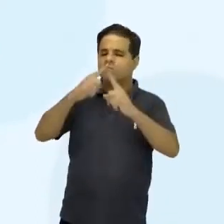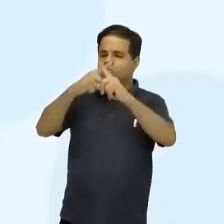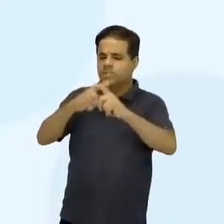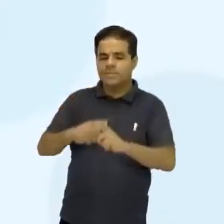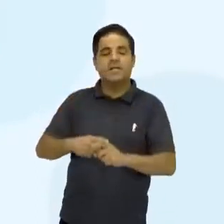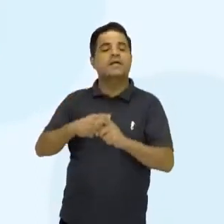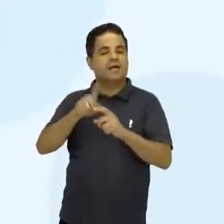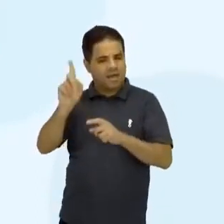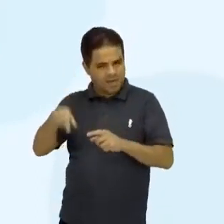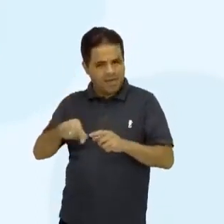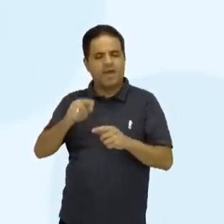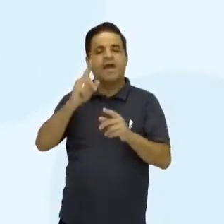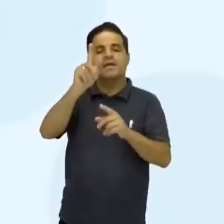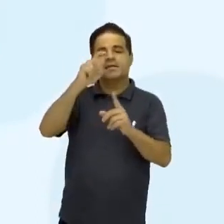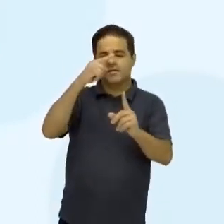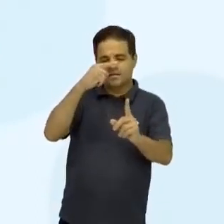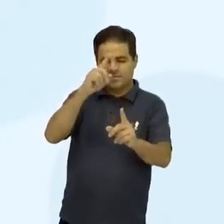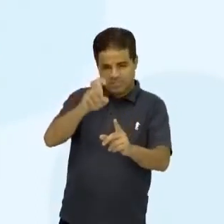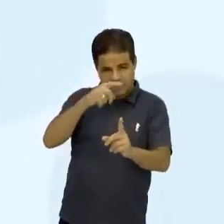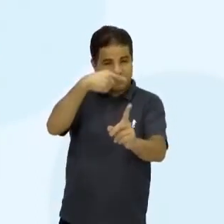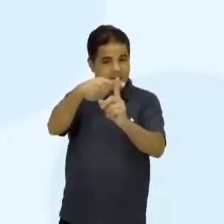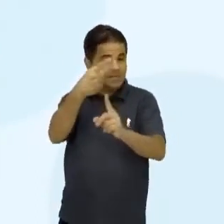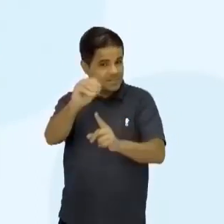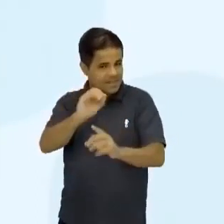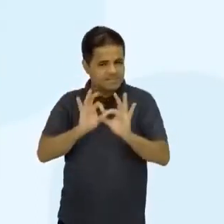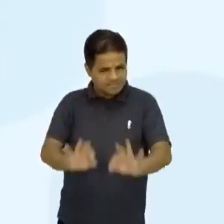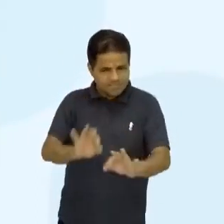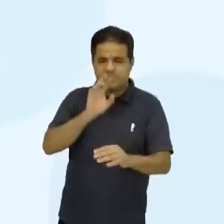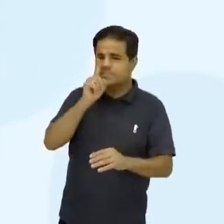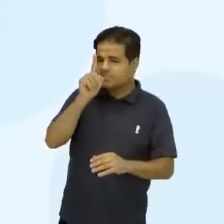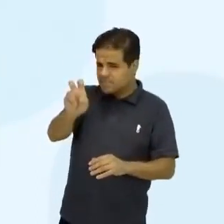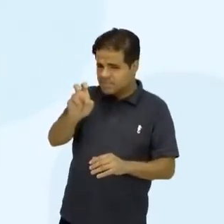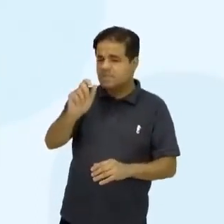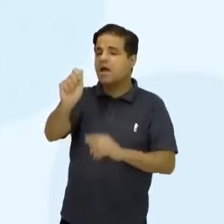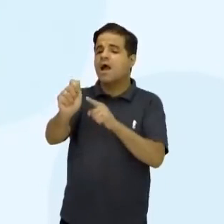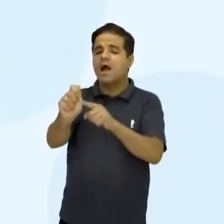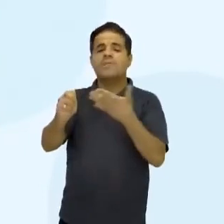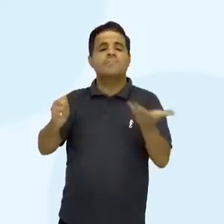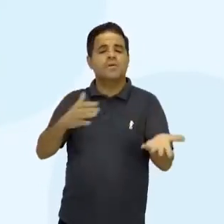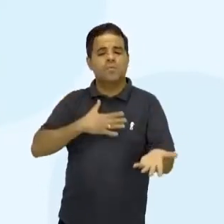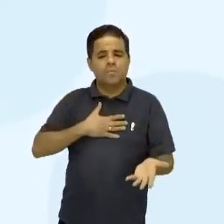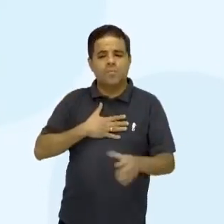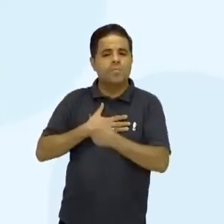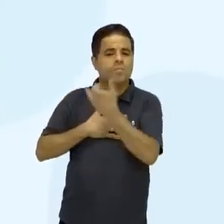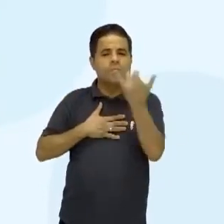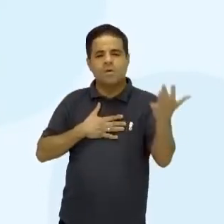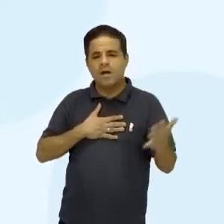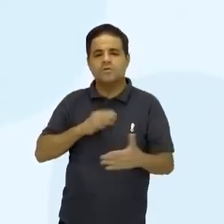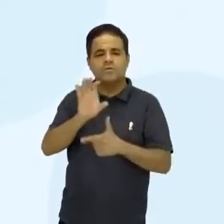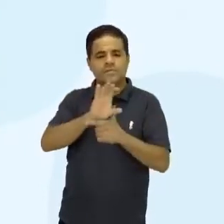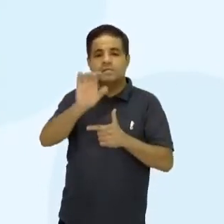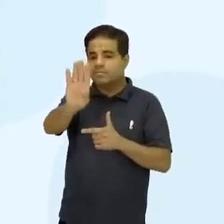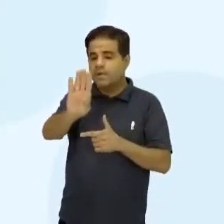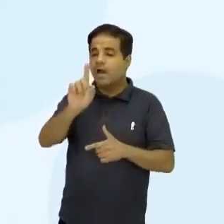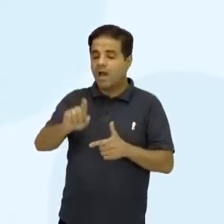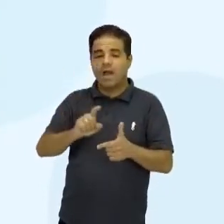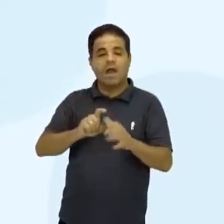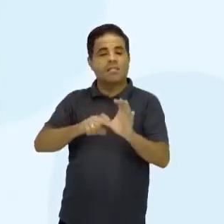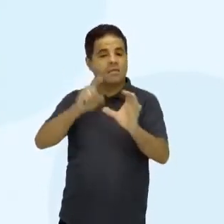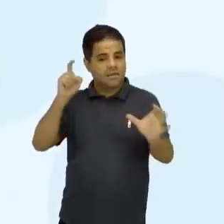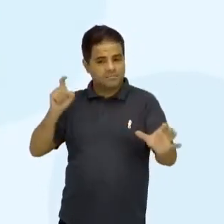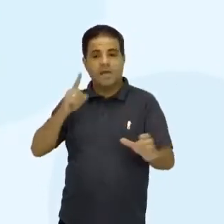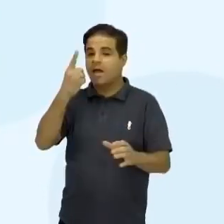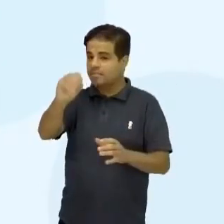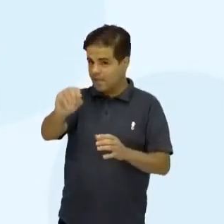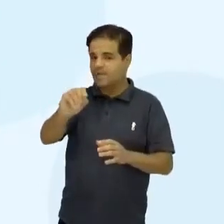X? 15x mais 10 é o 15, né? Então, meu A vale 15. Coeficiente B, é o termo independente, é